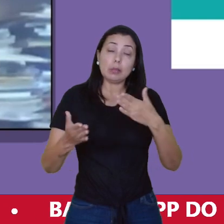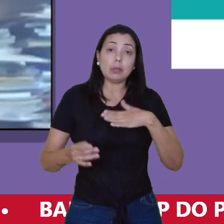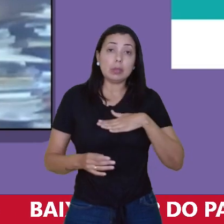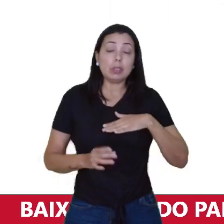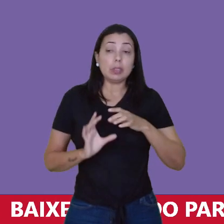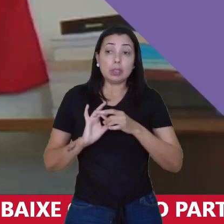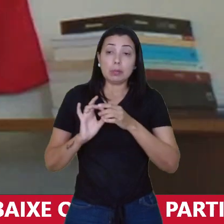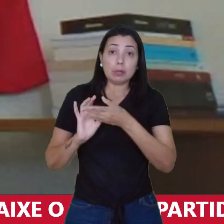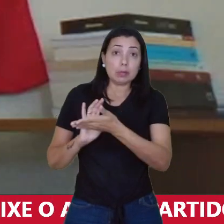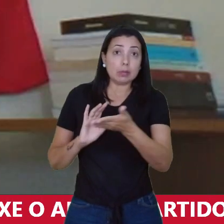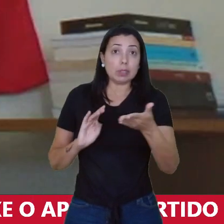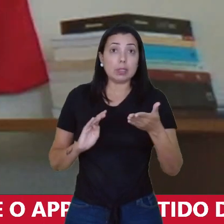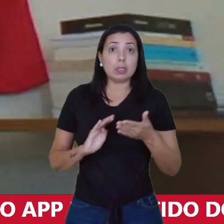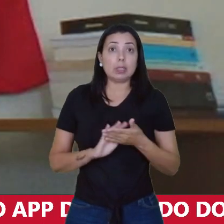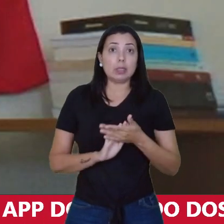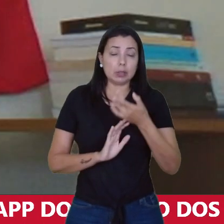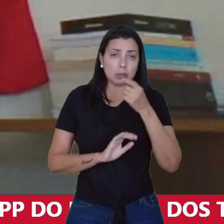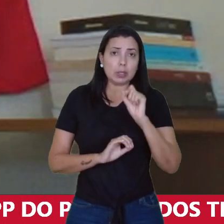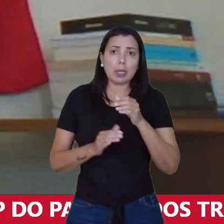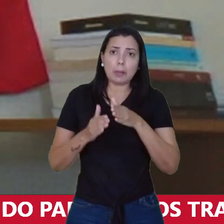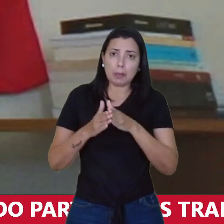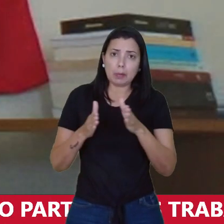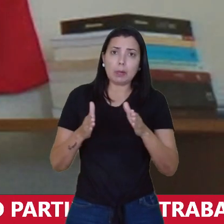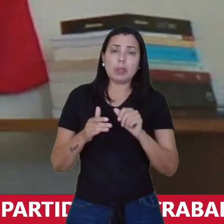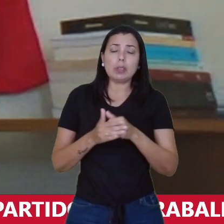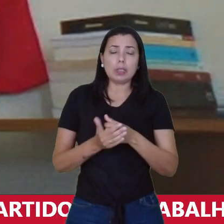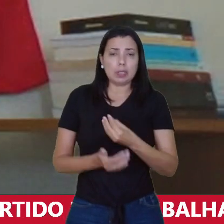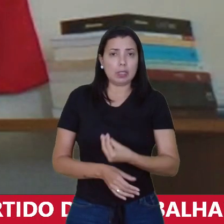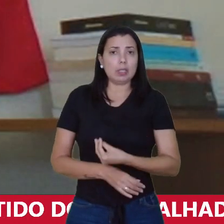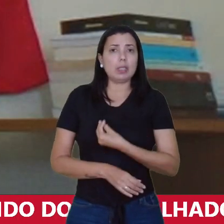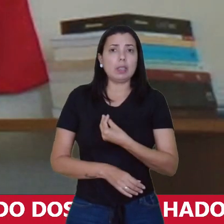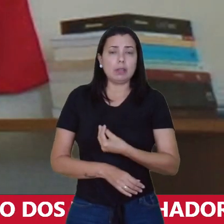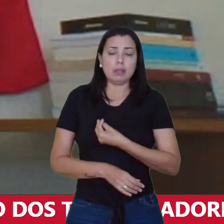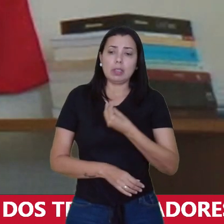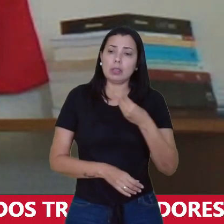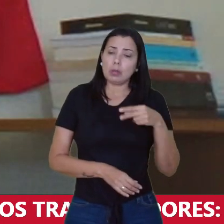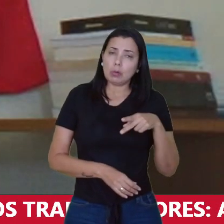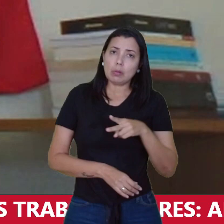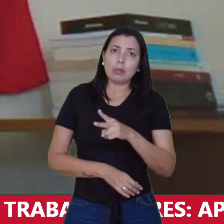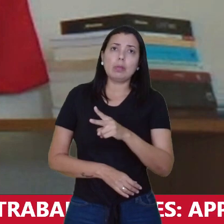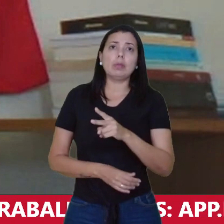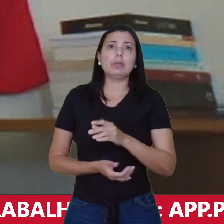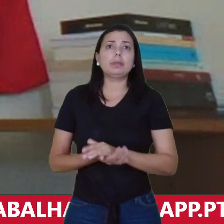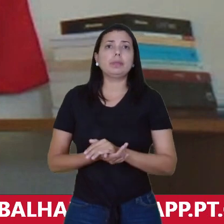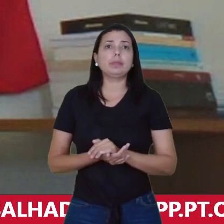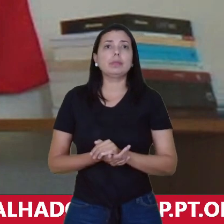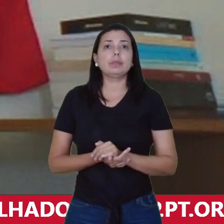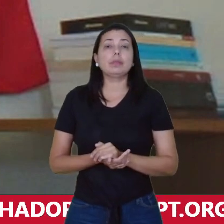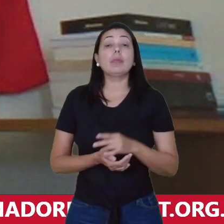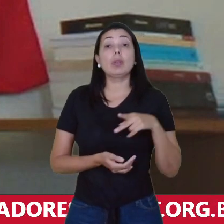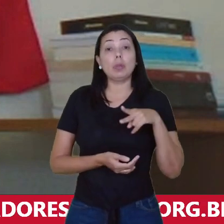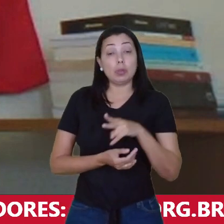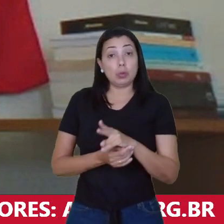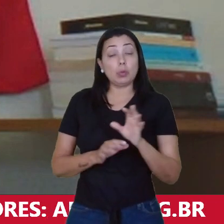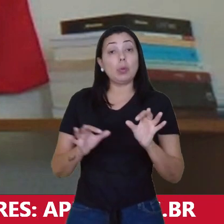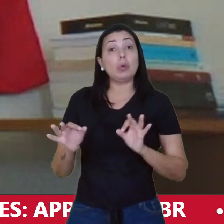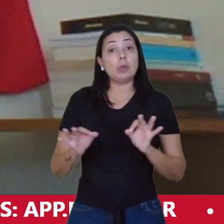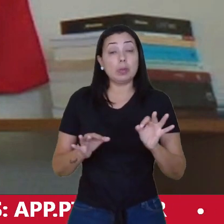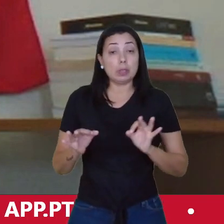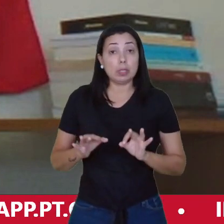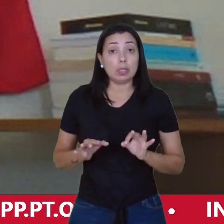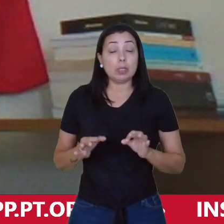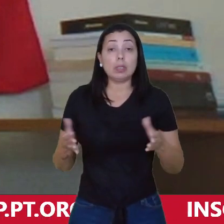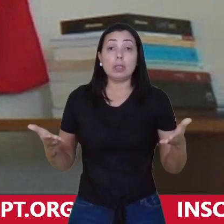vocês. O que é que permite que a vida continue funcionando, continue organizada,